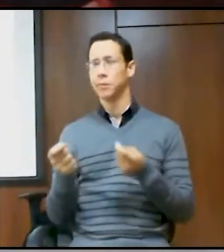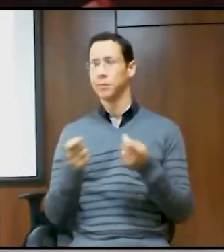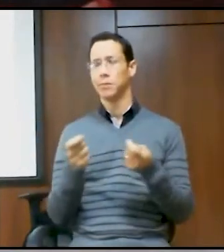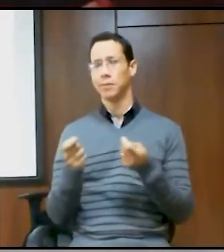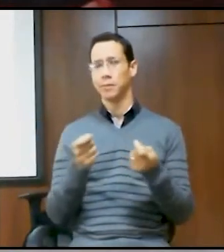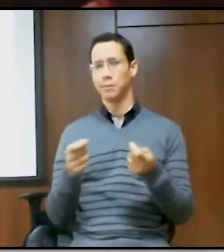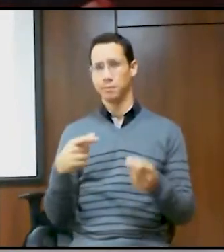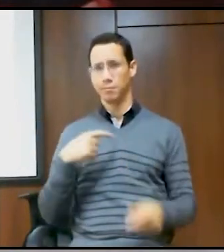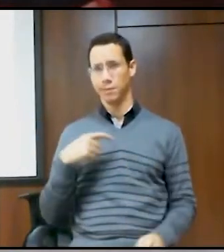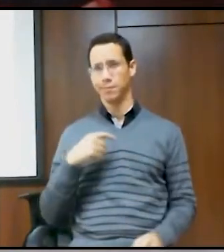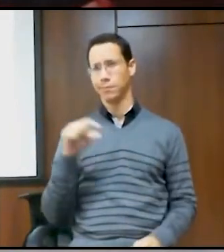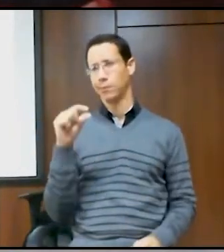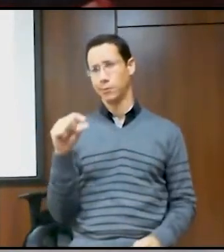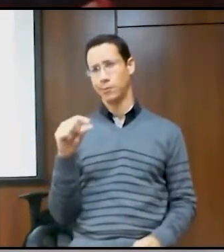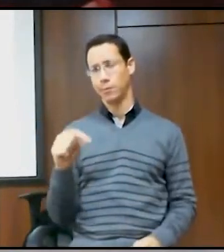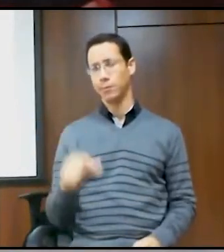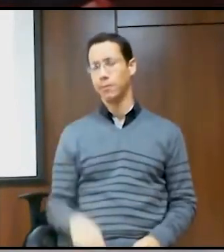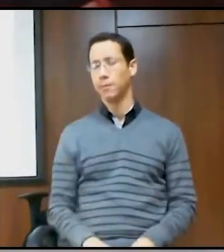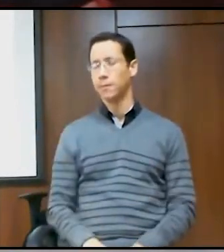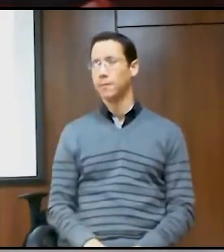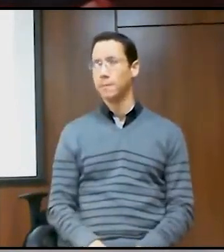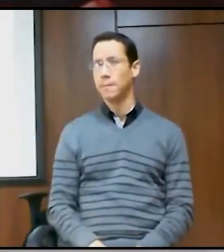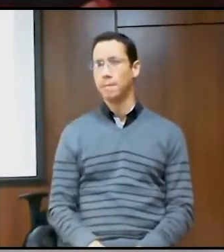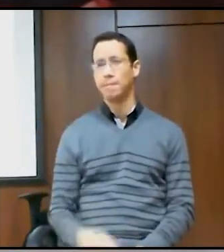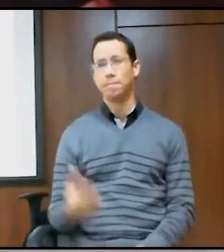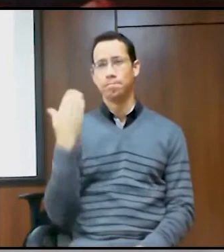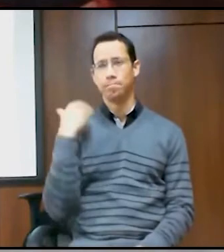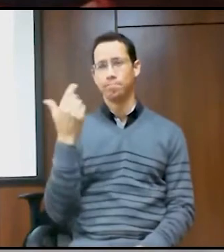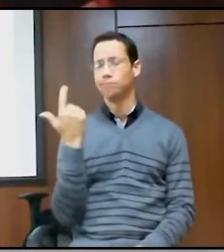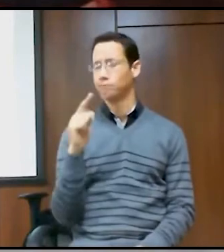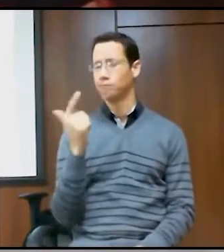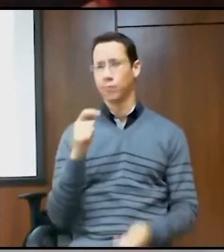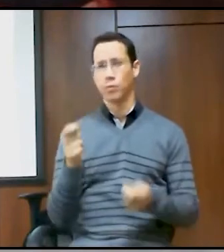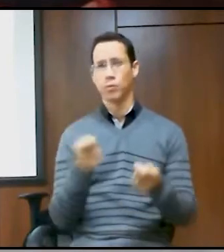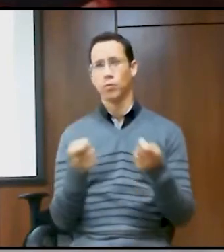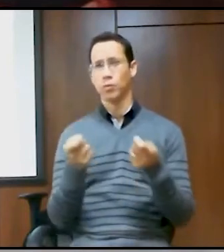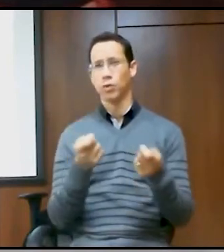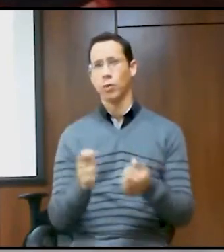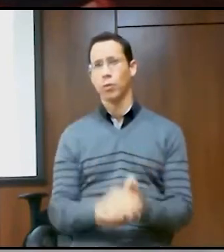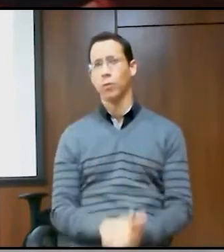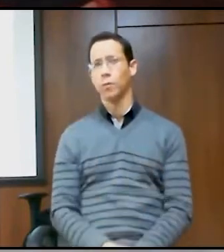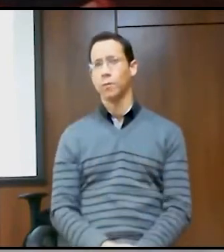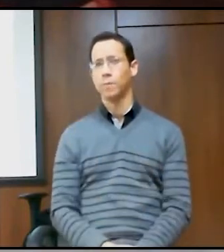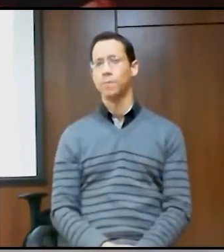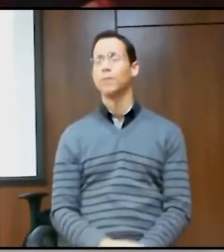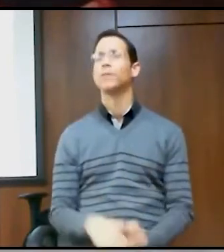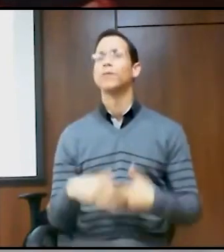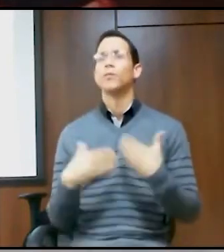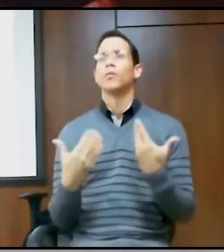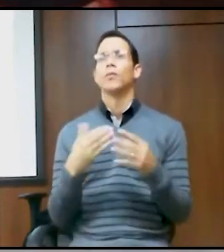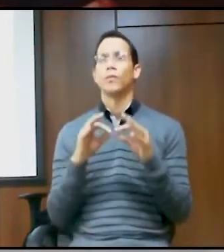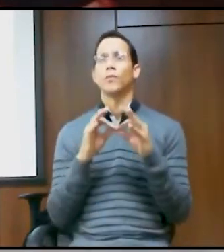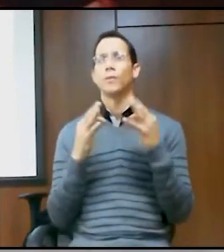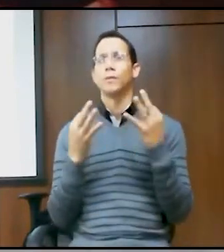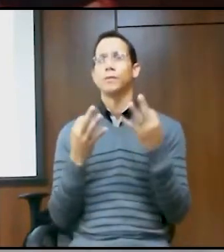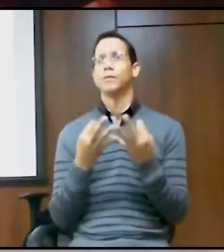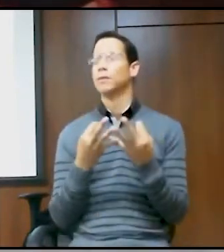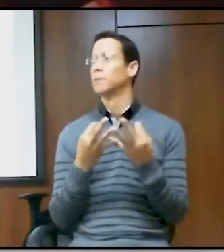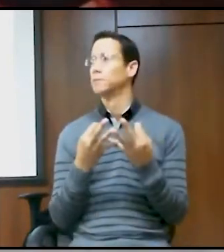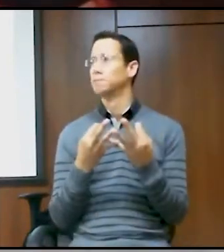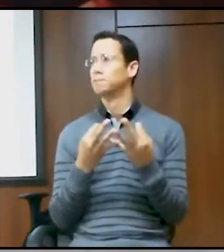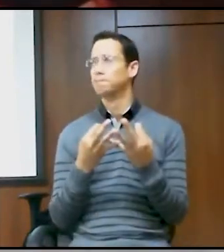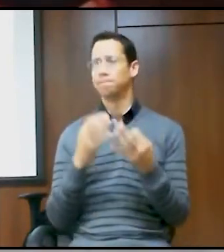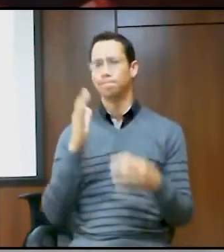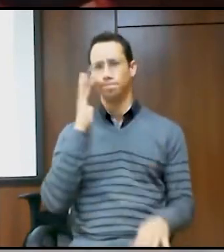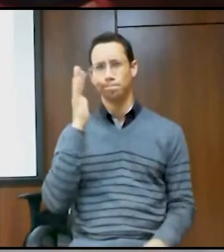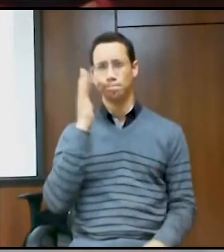nenhum, continua tendo muito pouco, tá? Mas não tinha controle nenhum de qual família que era aquela, ou seja, a gente está falando sobre